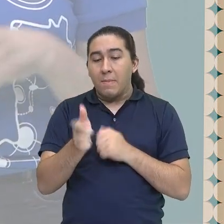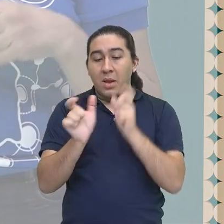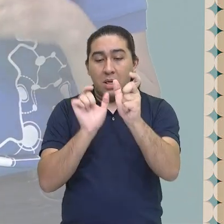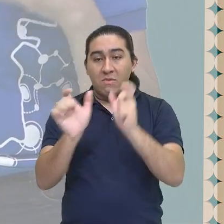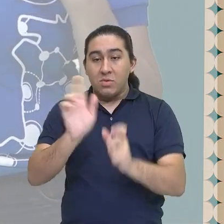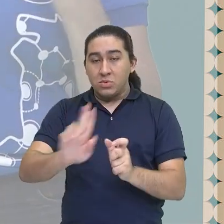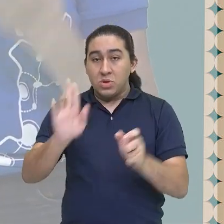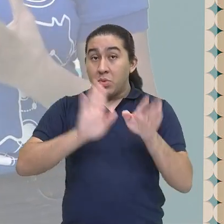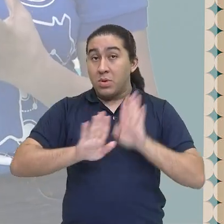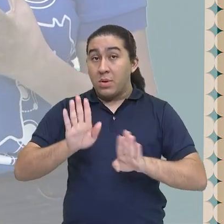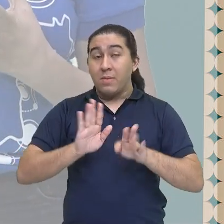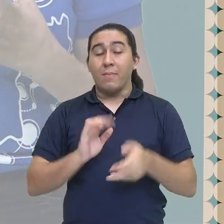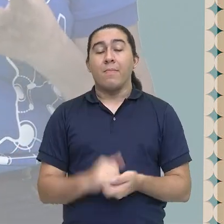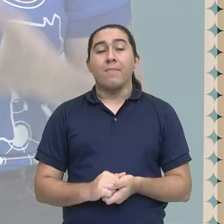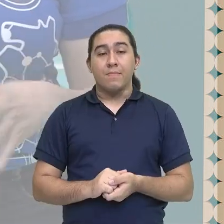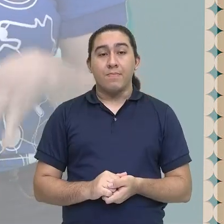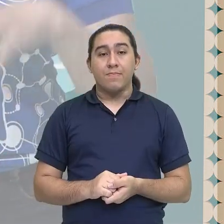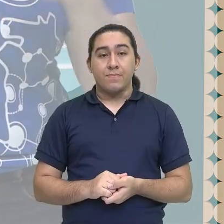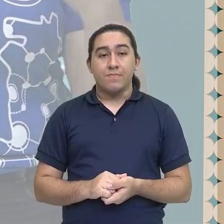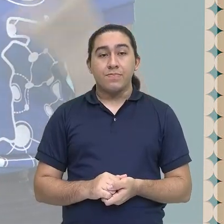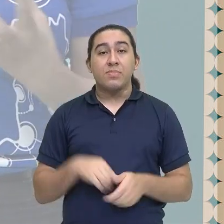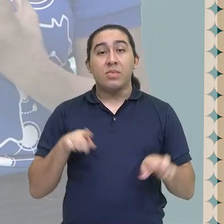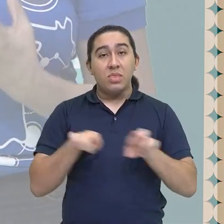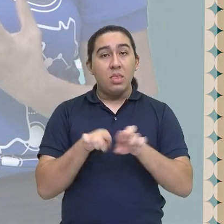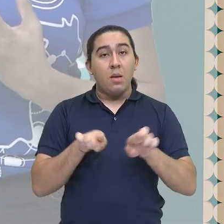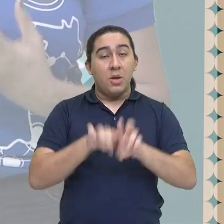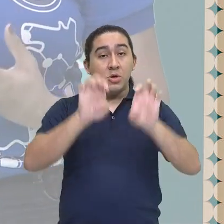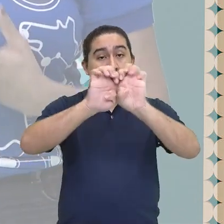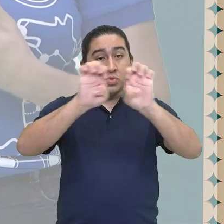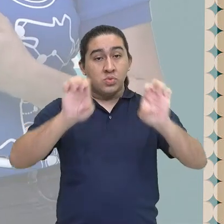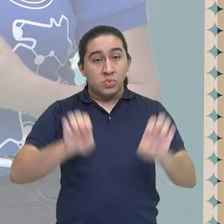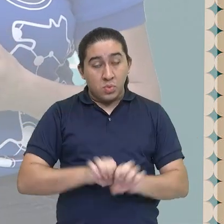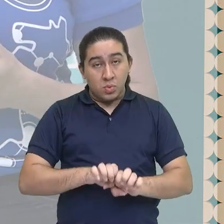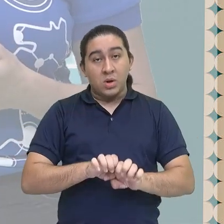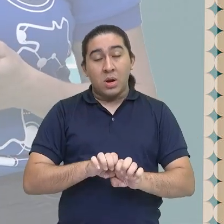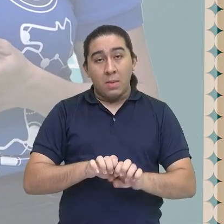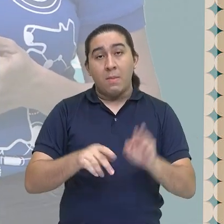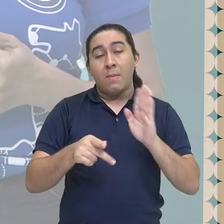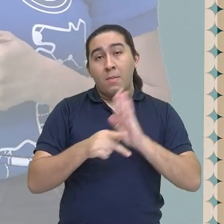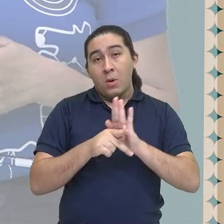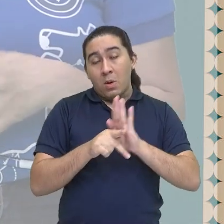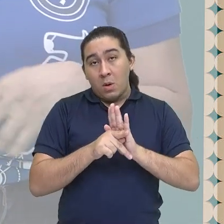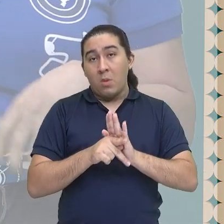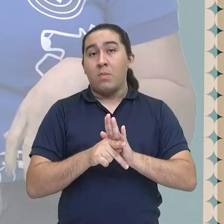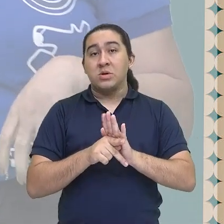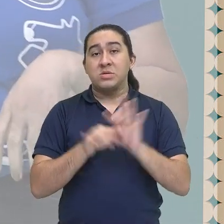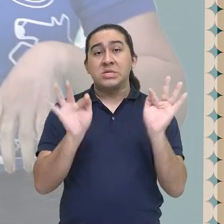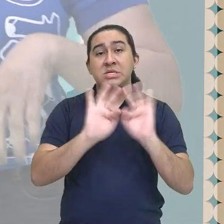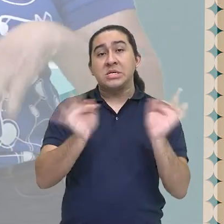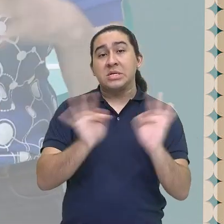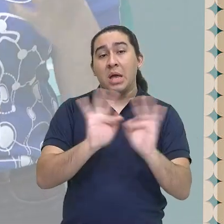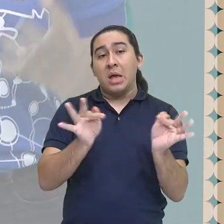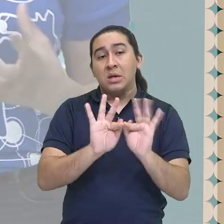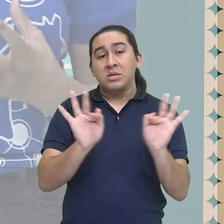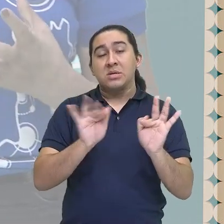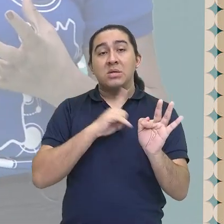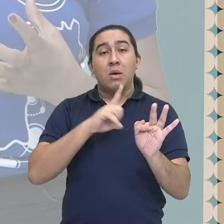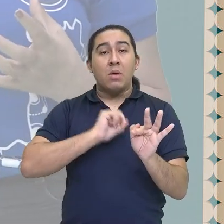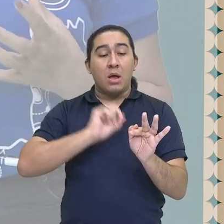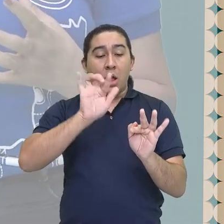Estrutura sintática complexa também, na norma culta da língua, é utilizada, né, o uso de frases